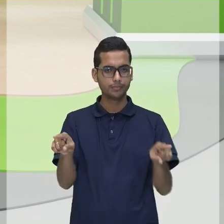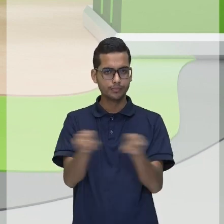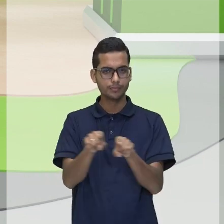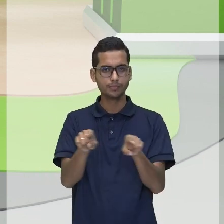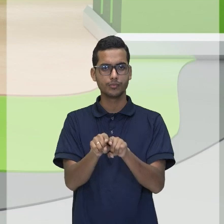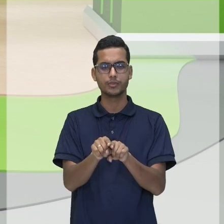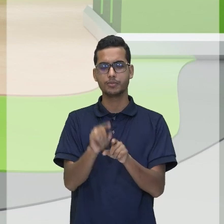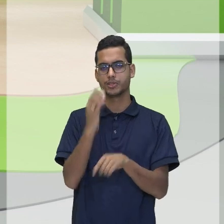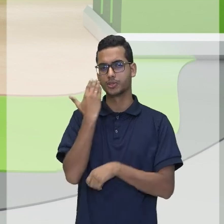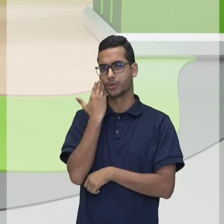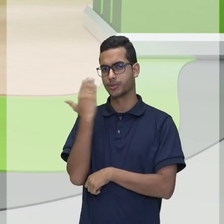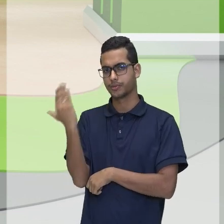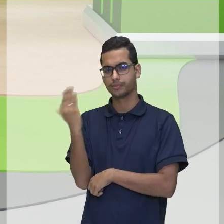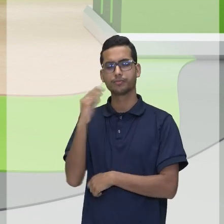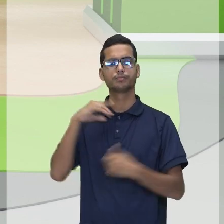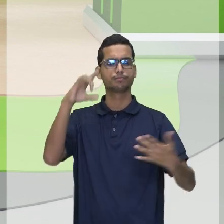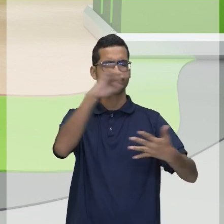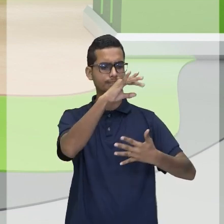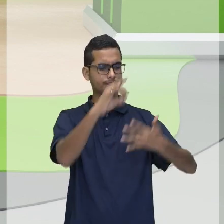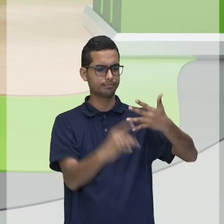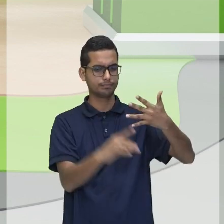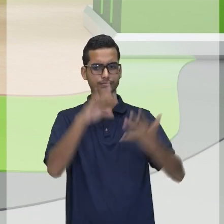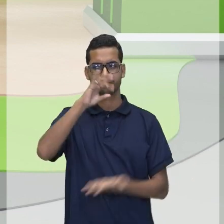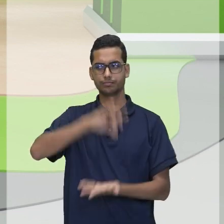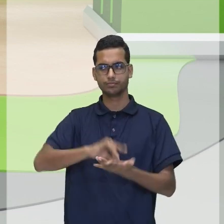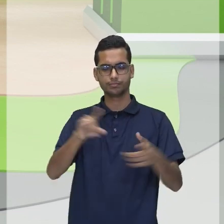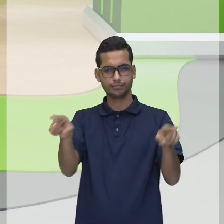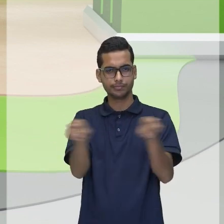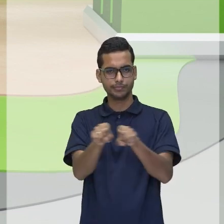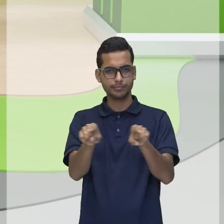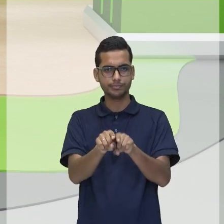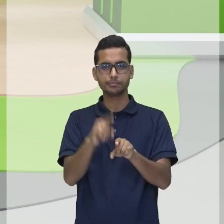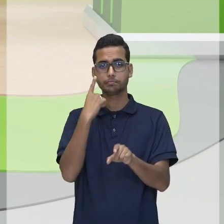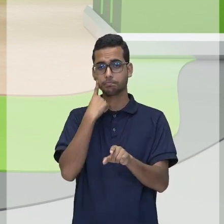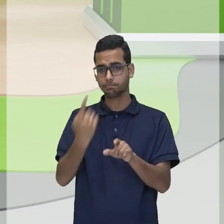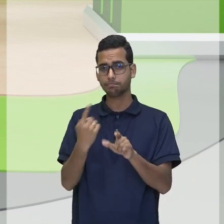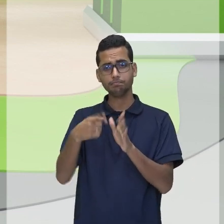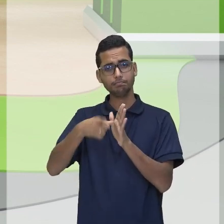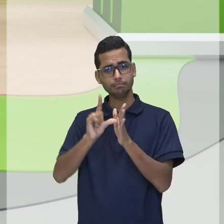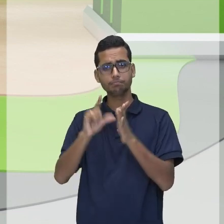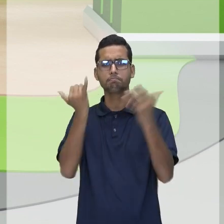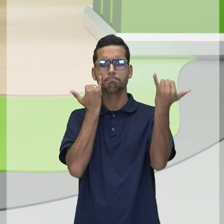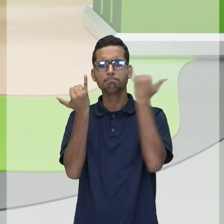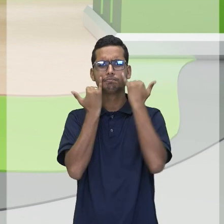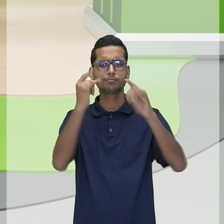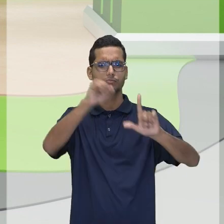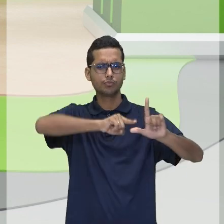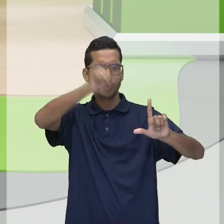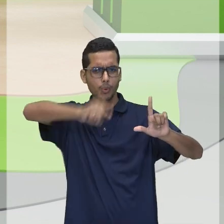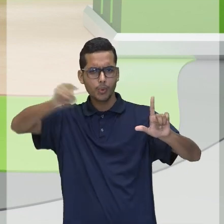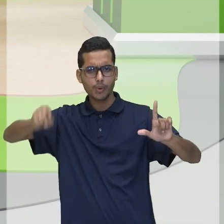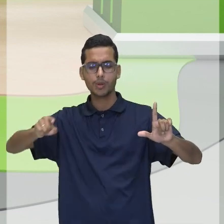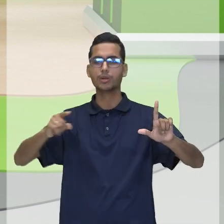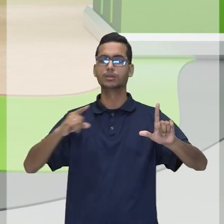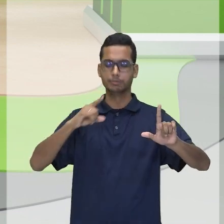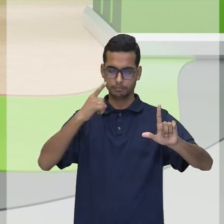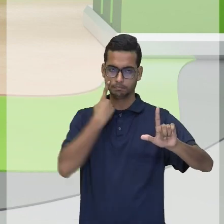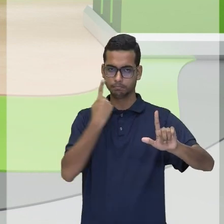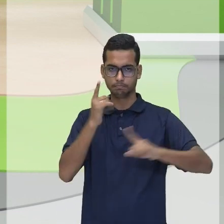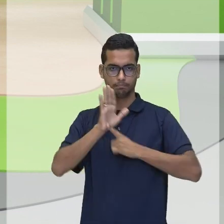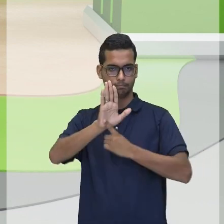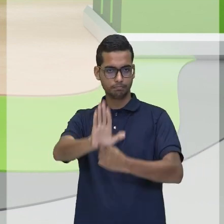desses vetores podem transmitir. Mas antes a gente vai ver aí alguns dados, né? Dados esses que são